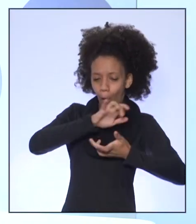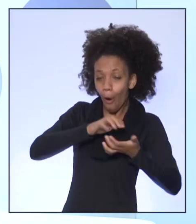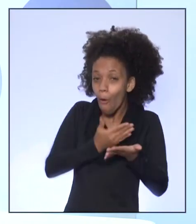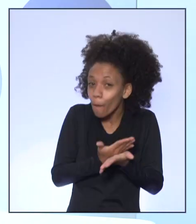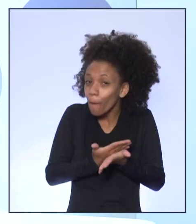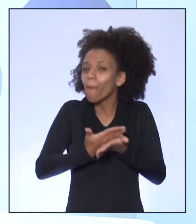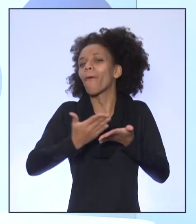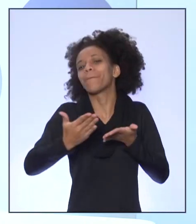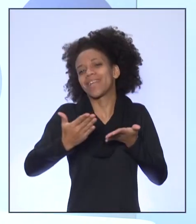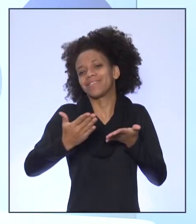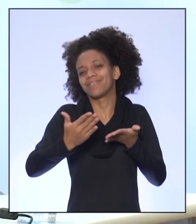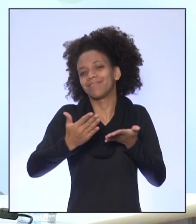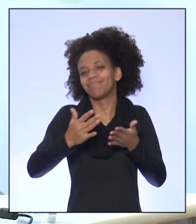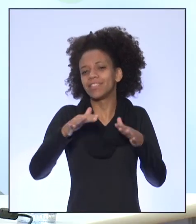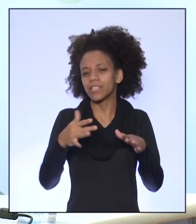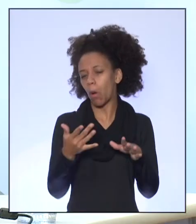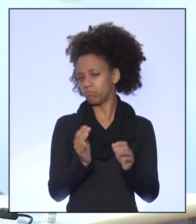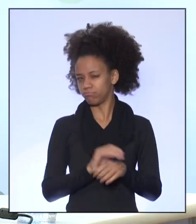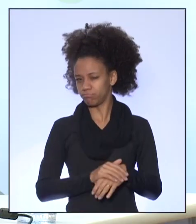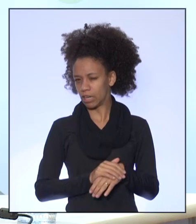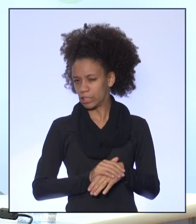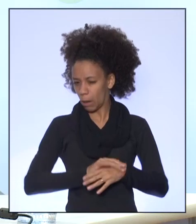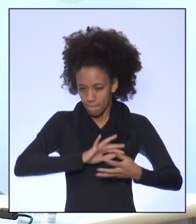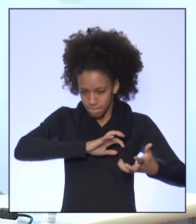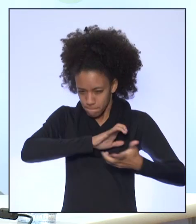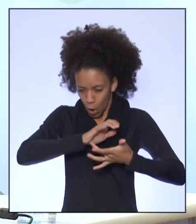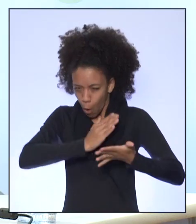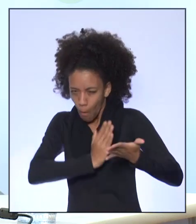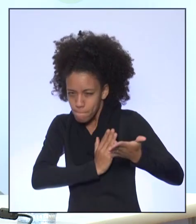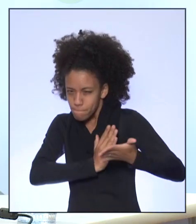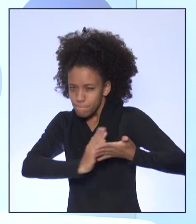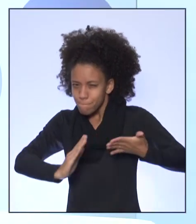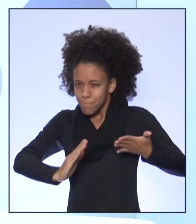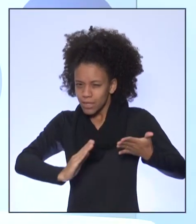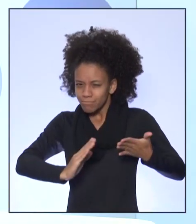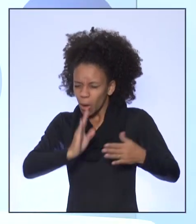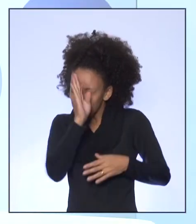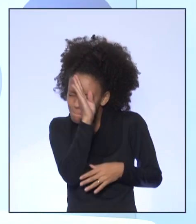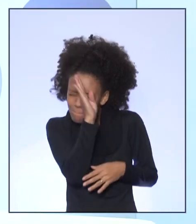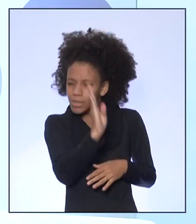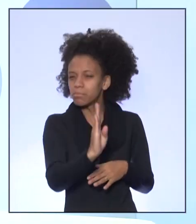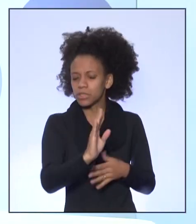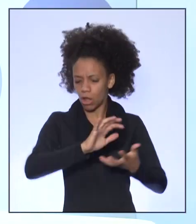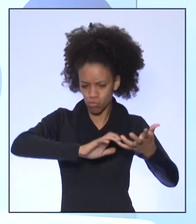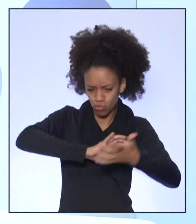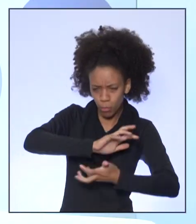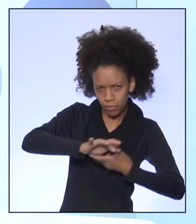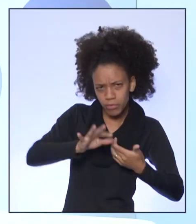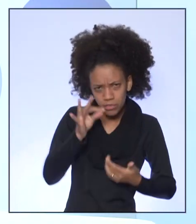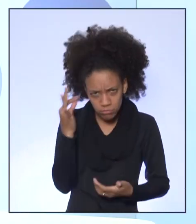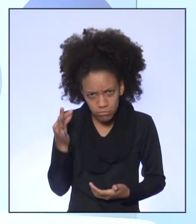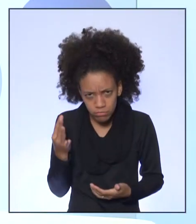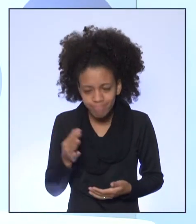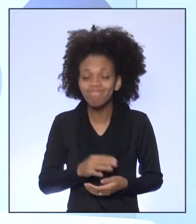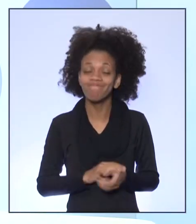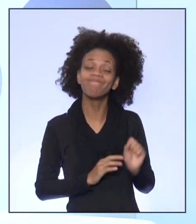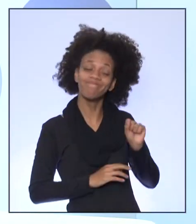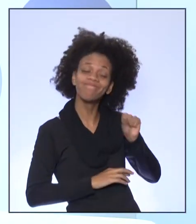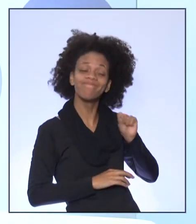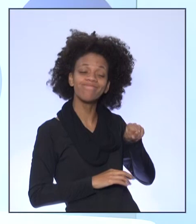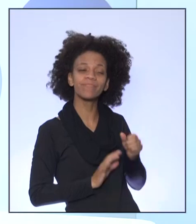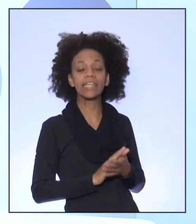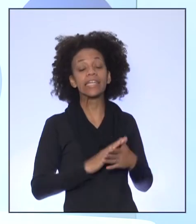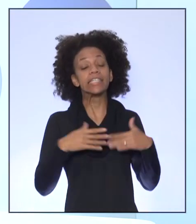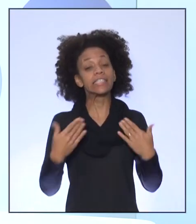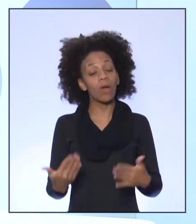revolucionário. Poderia se chamar um estopim? O estopim do movimento revolucionário, sim. Exatamente. Bom, nesse